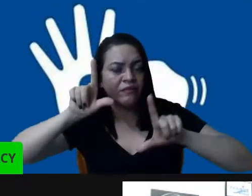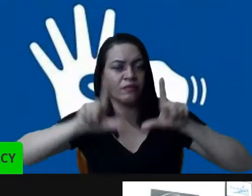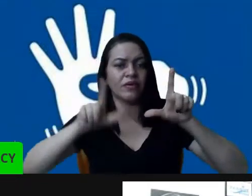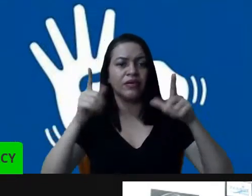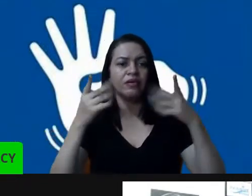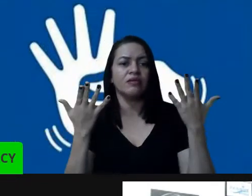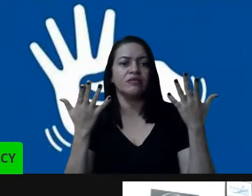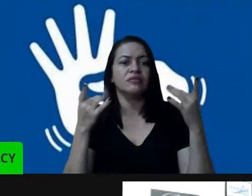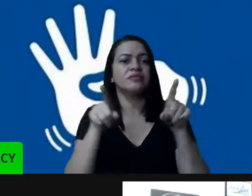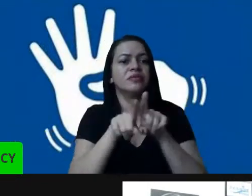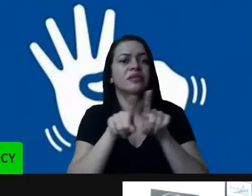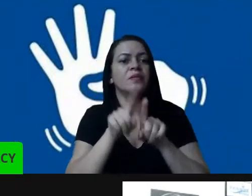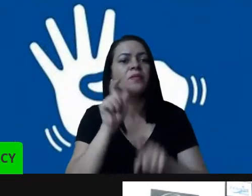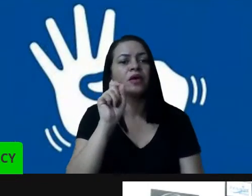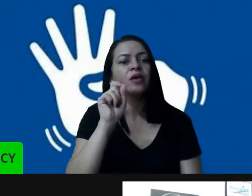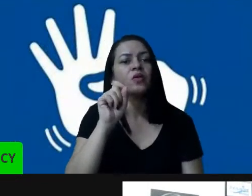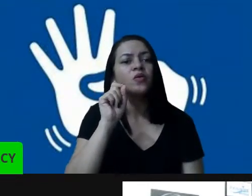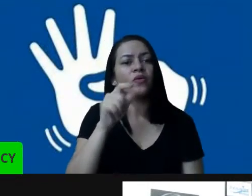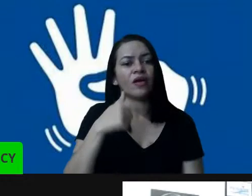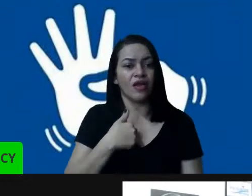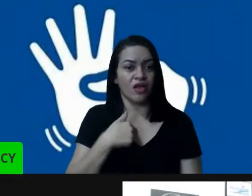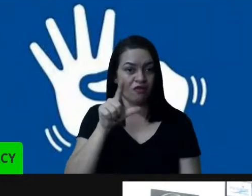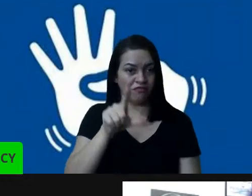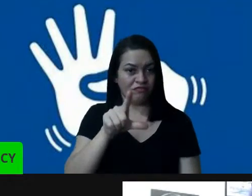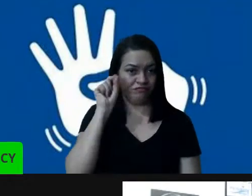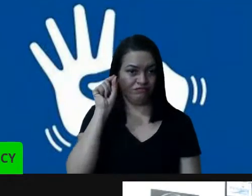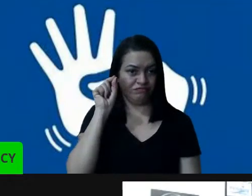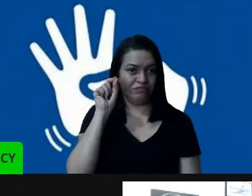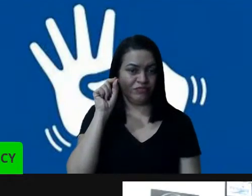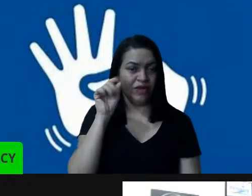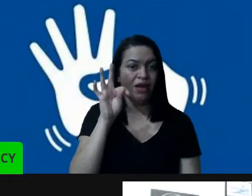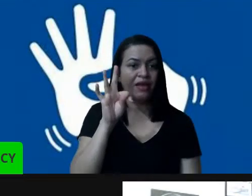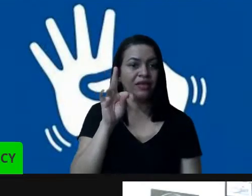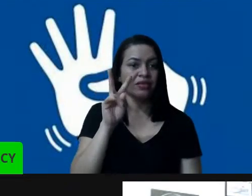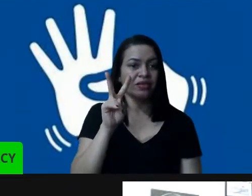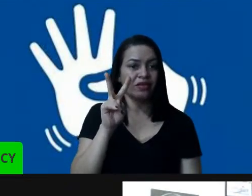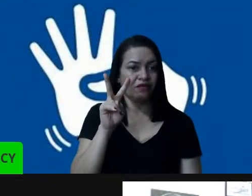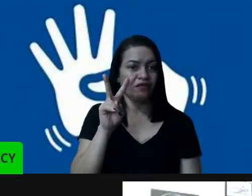inclusive, eu faço um destaque aqui para a TV pública,